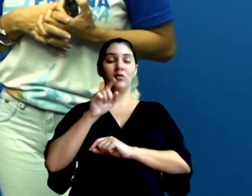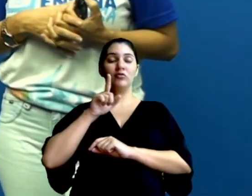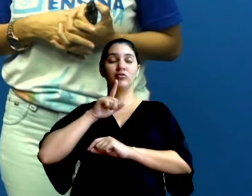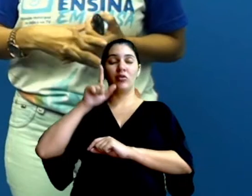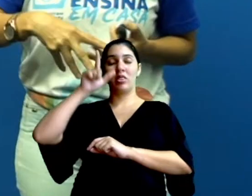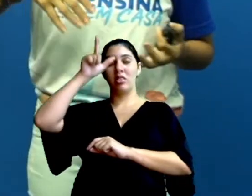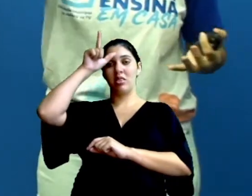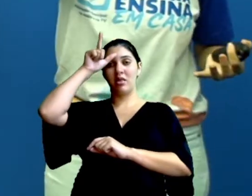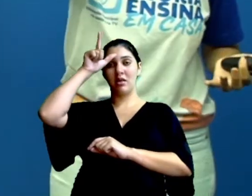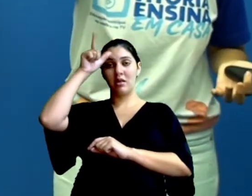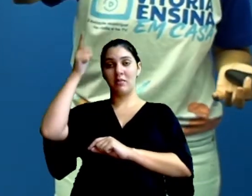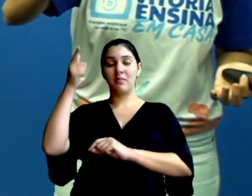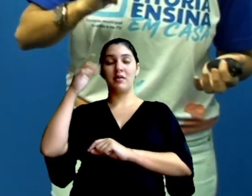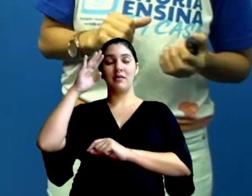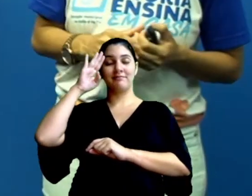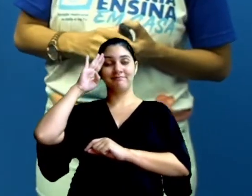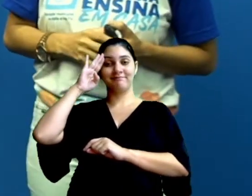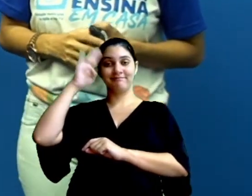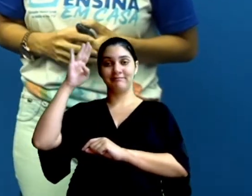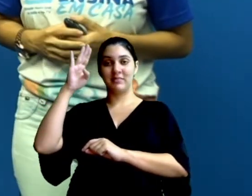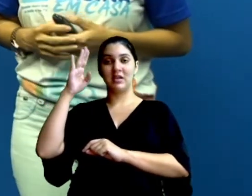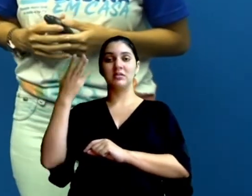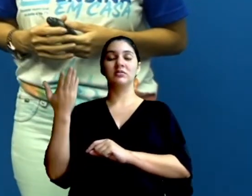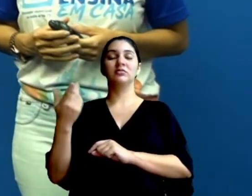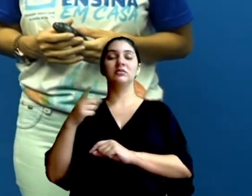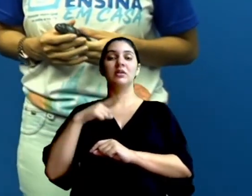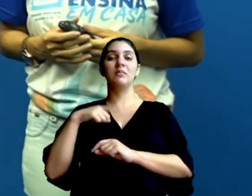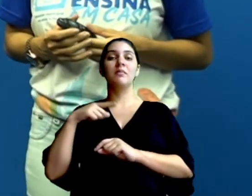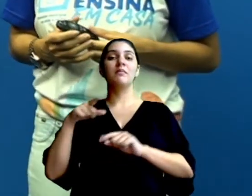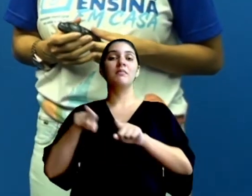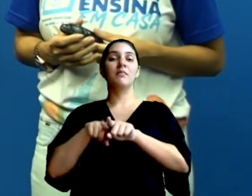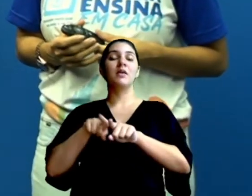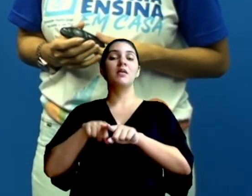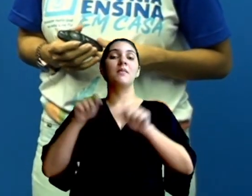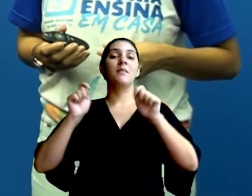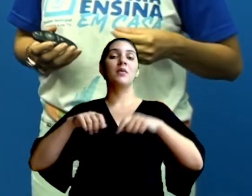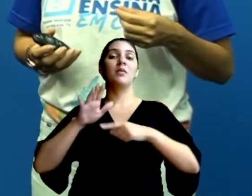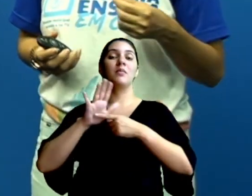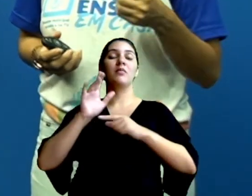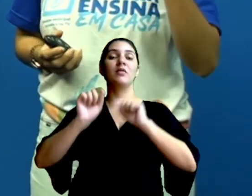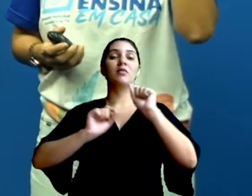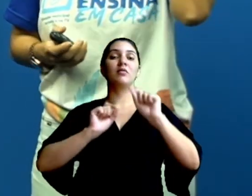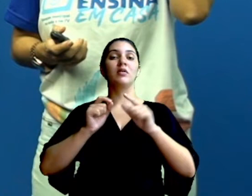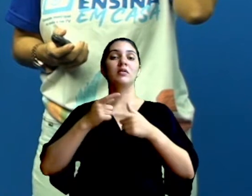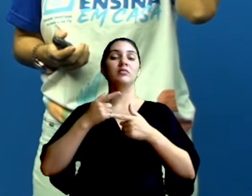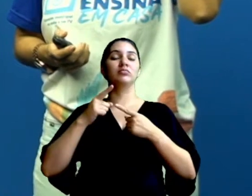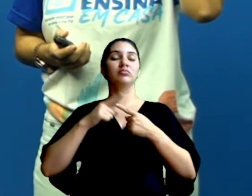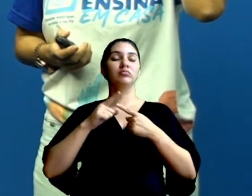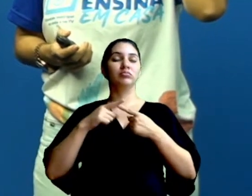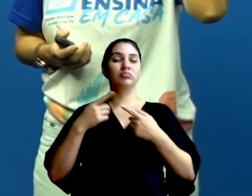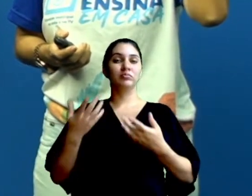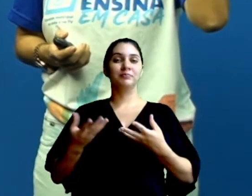Alemanha nazista, mas a gente poderia citar questões como